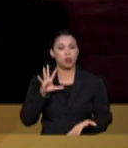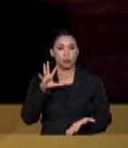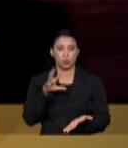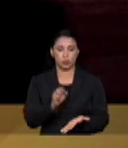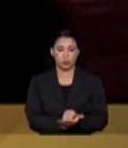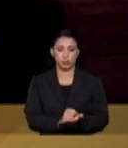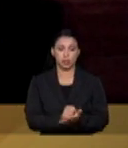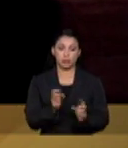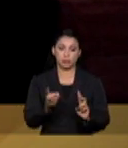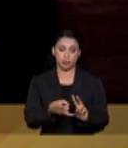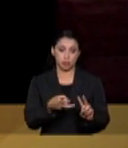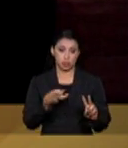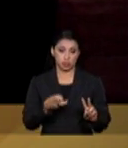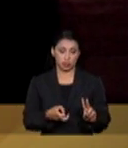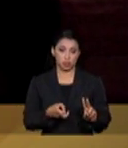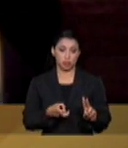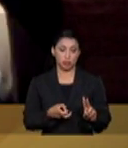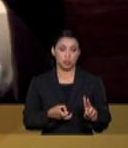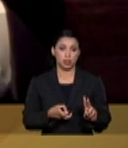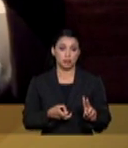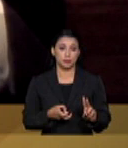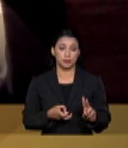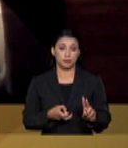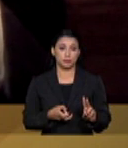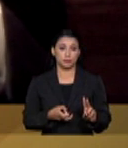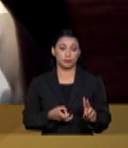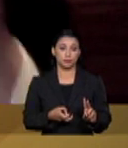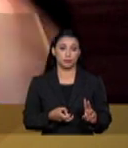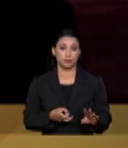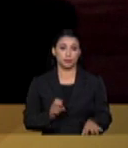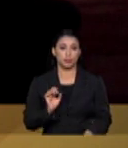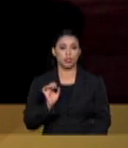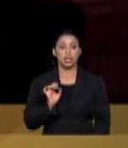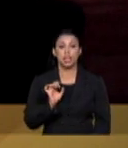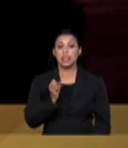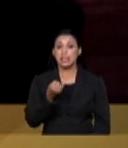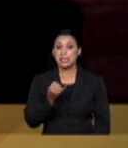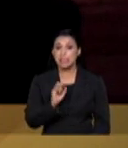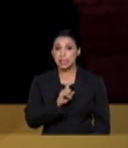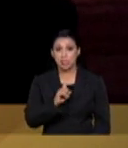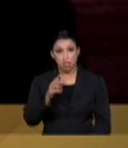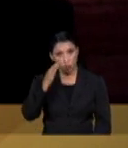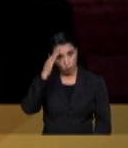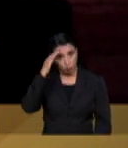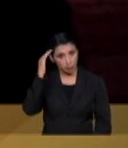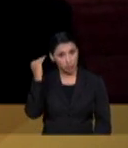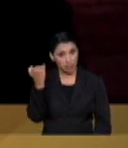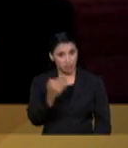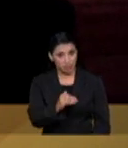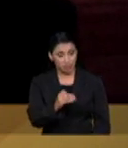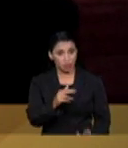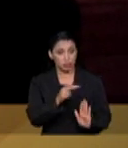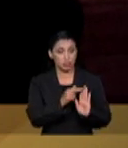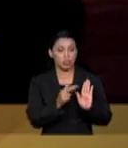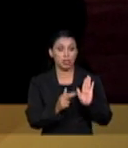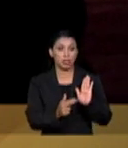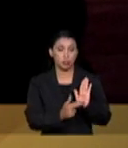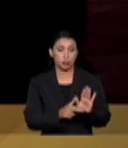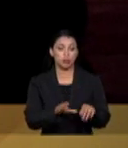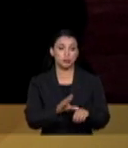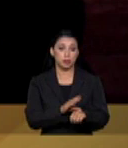indígena logo apenas o descumprimento do disposto na Norma